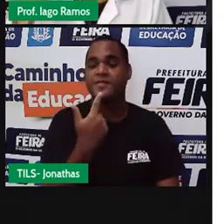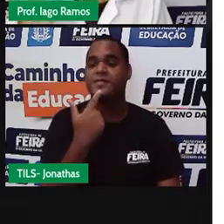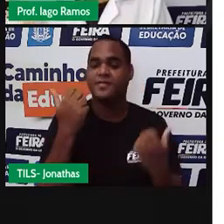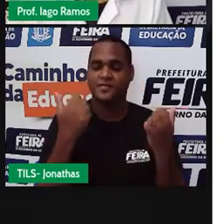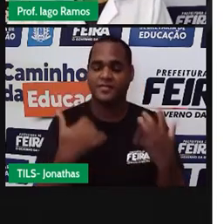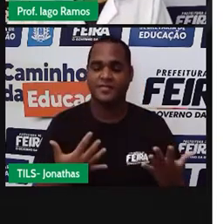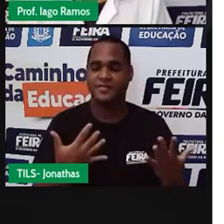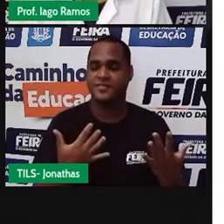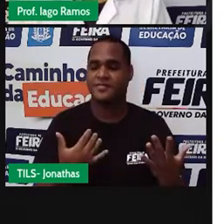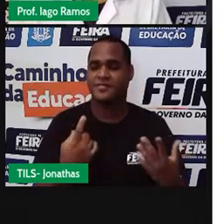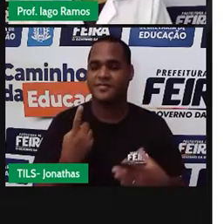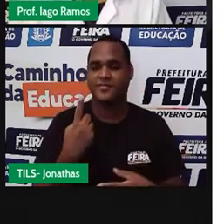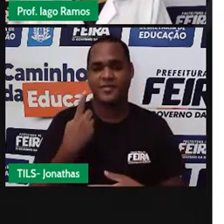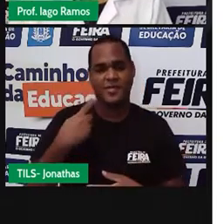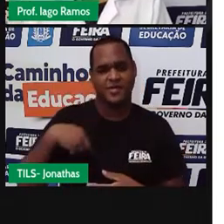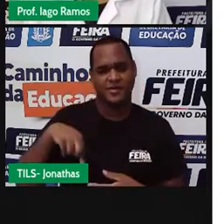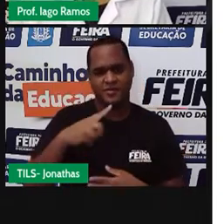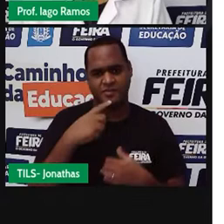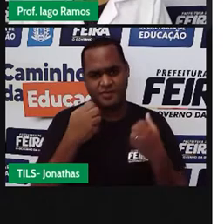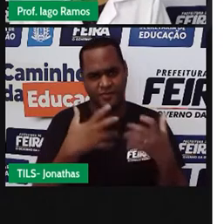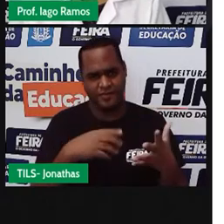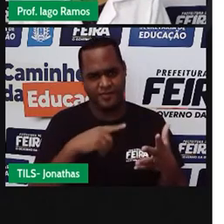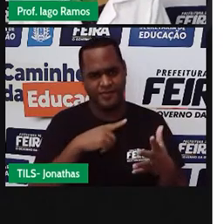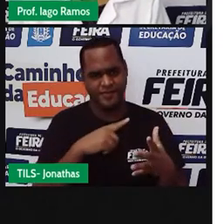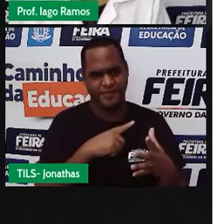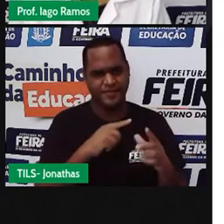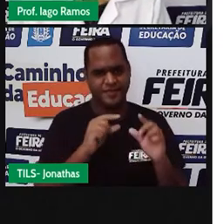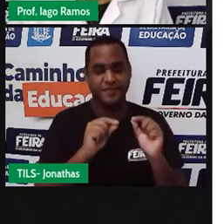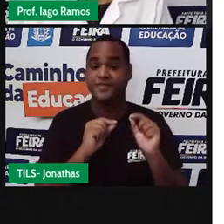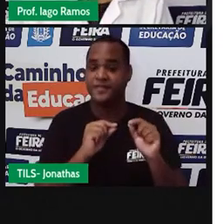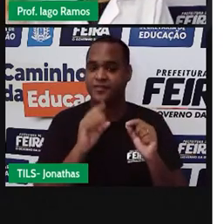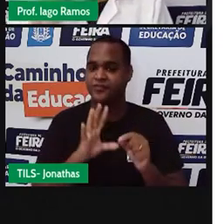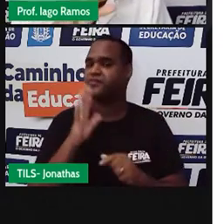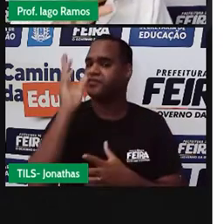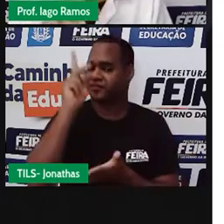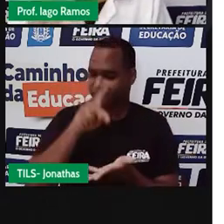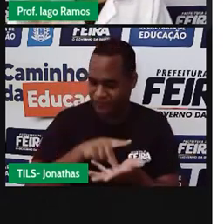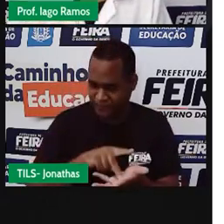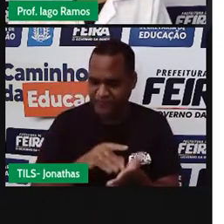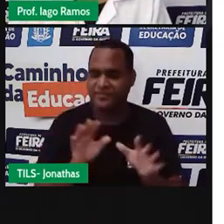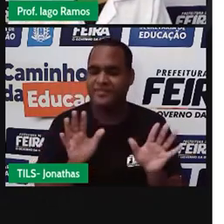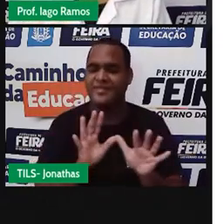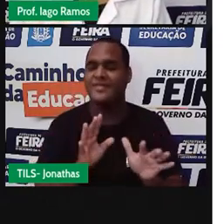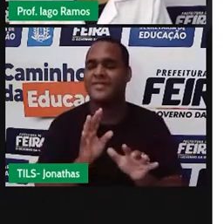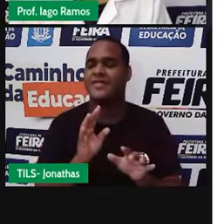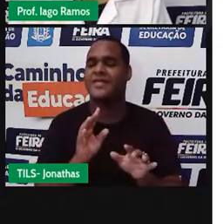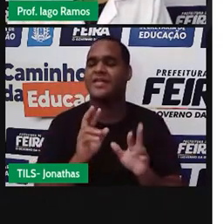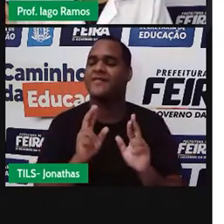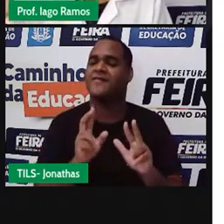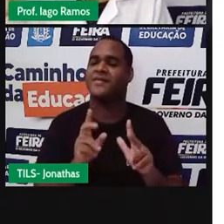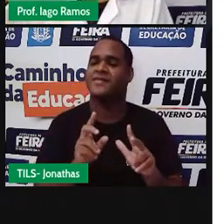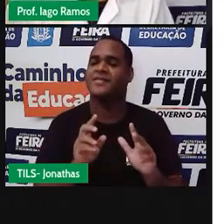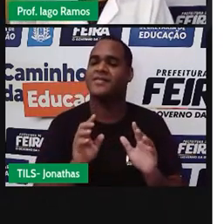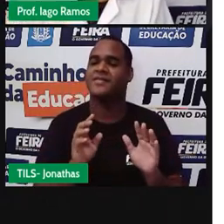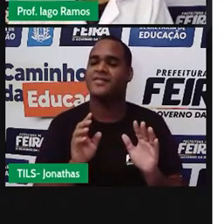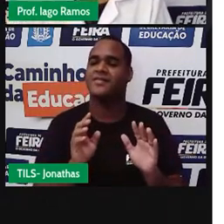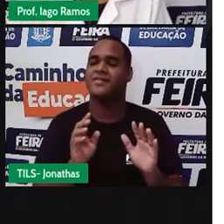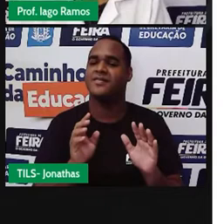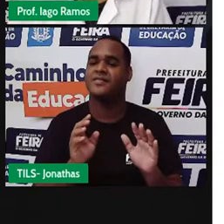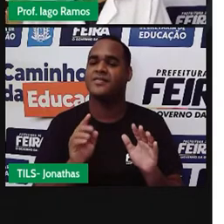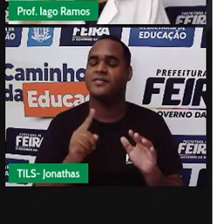viu que Tem situações que podem aparecer no mundo real que a gente consegue escrever uma expressão numérica